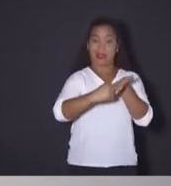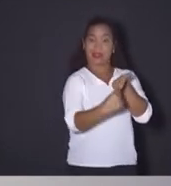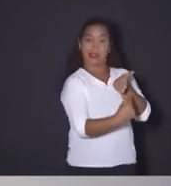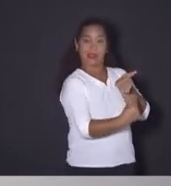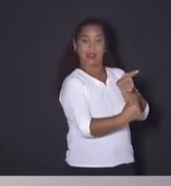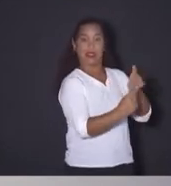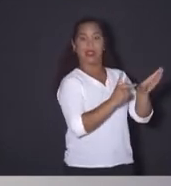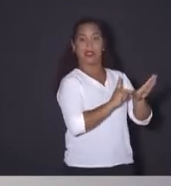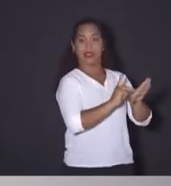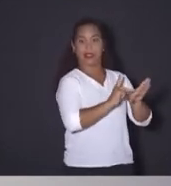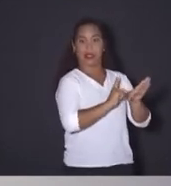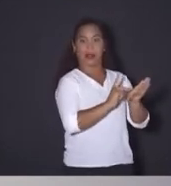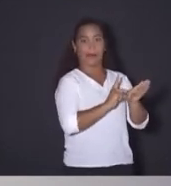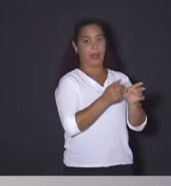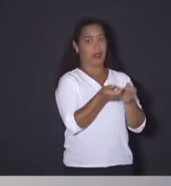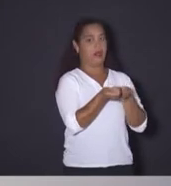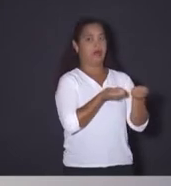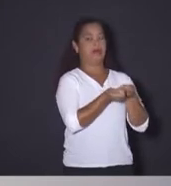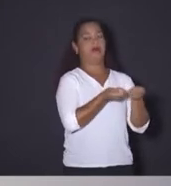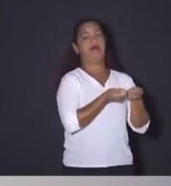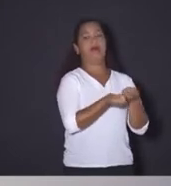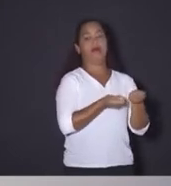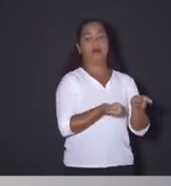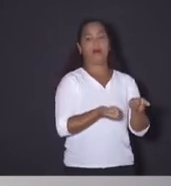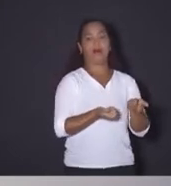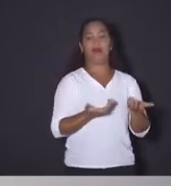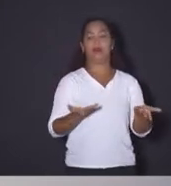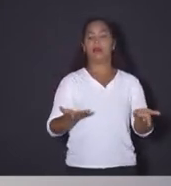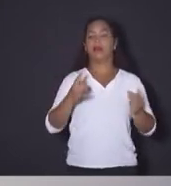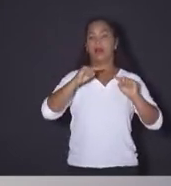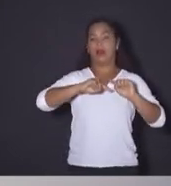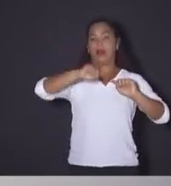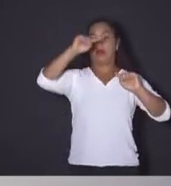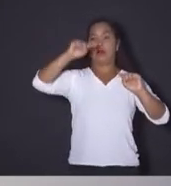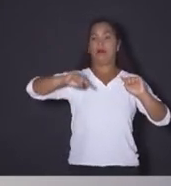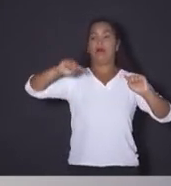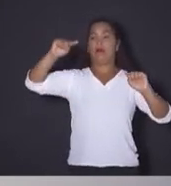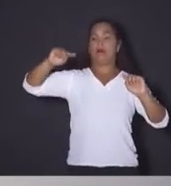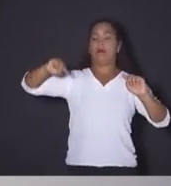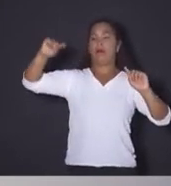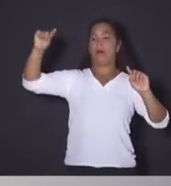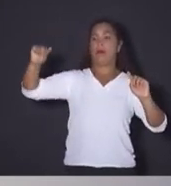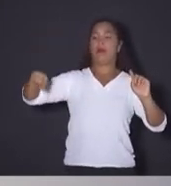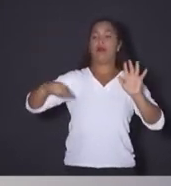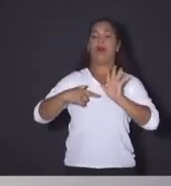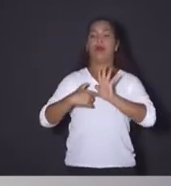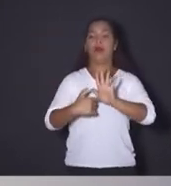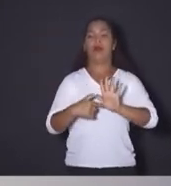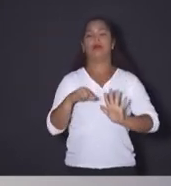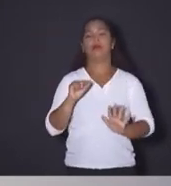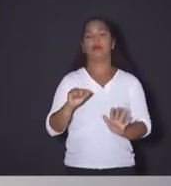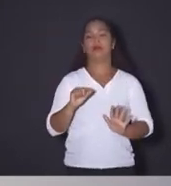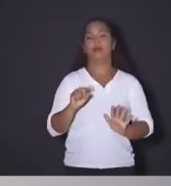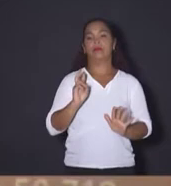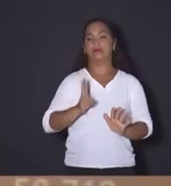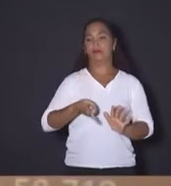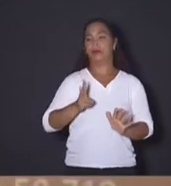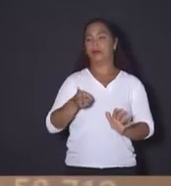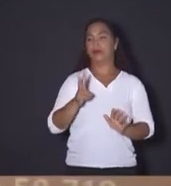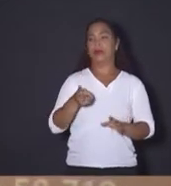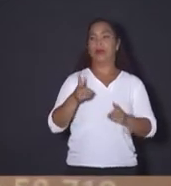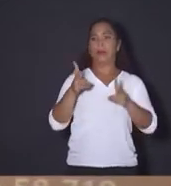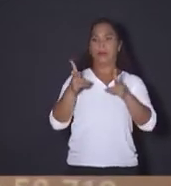controlada agora o que eu quero chamar atenção neste gráfico que acho importante a gente notar é que constantemente a gente nota